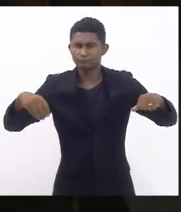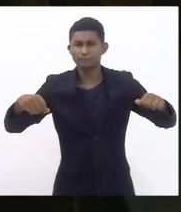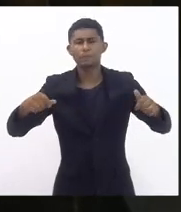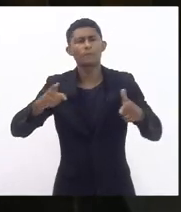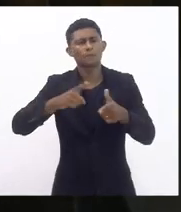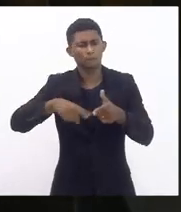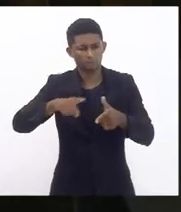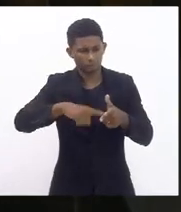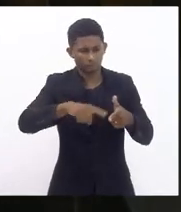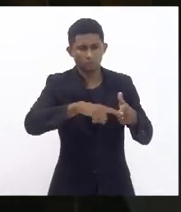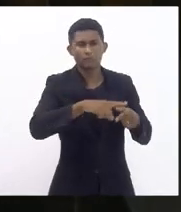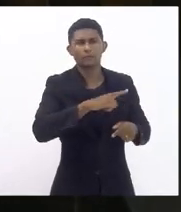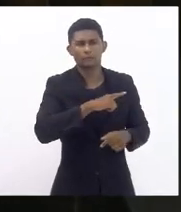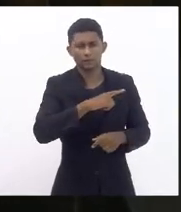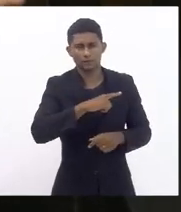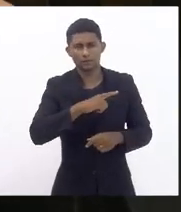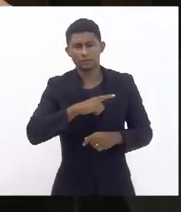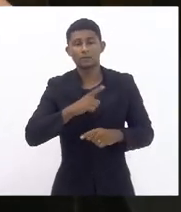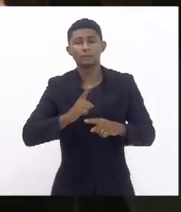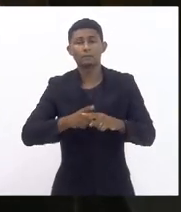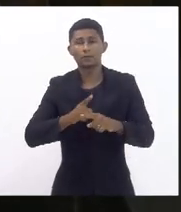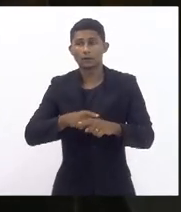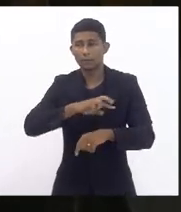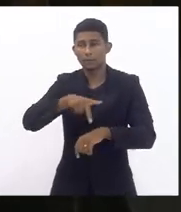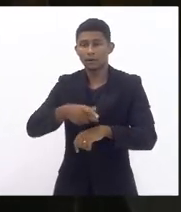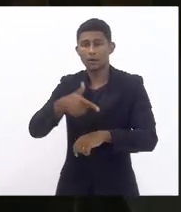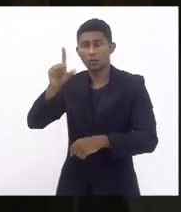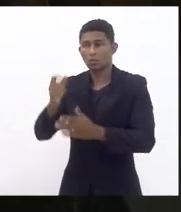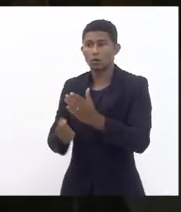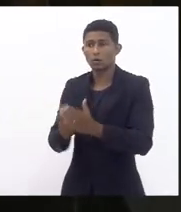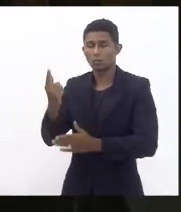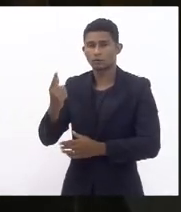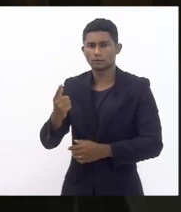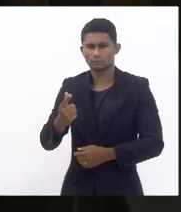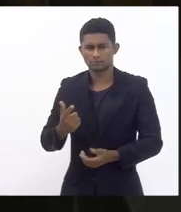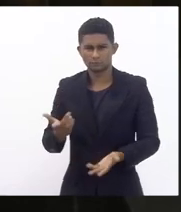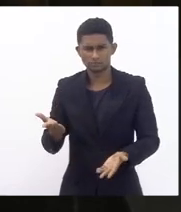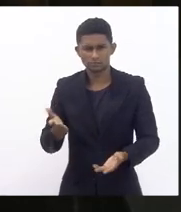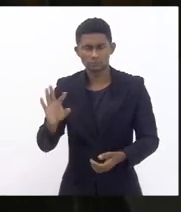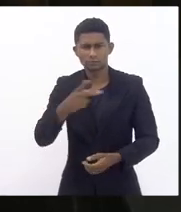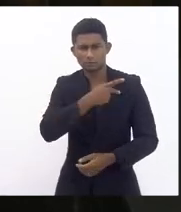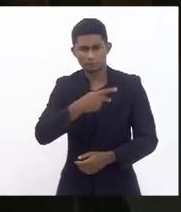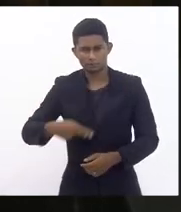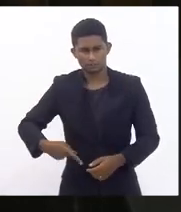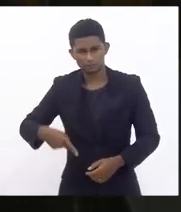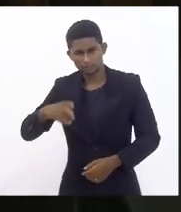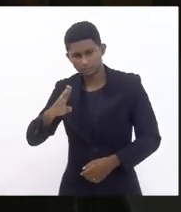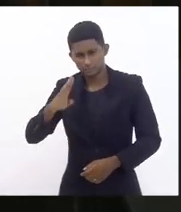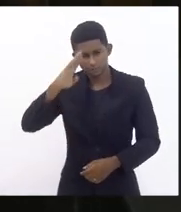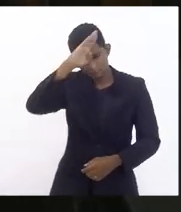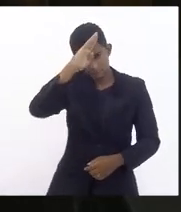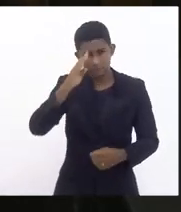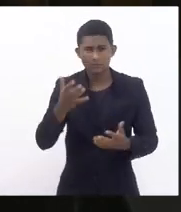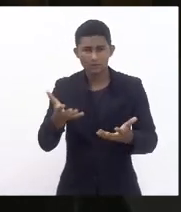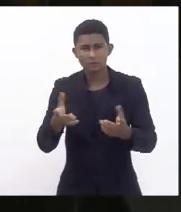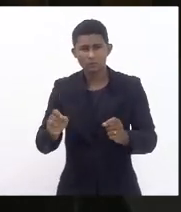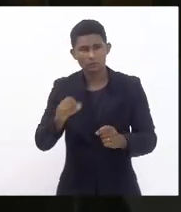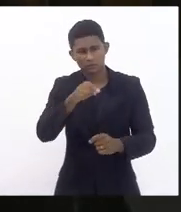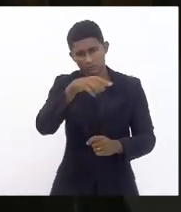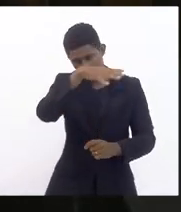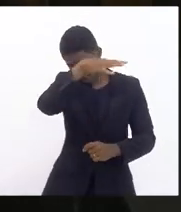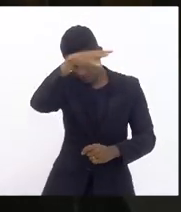O presidente da República está querendo liberar a região